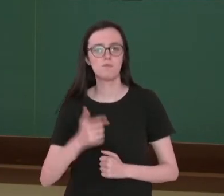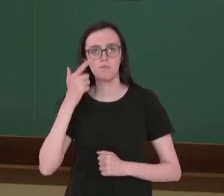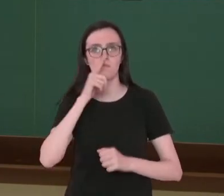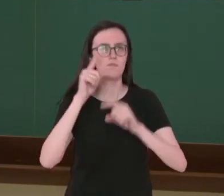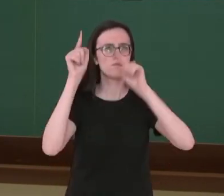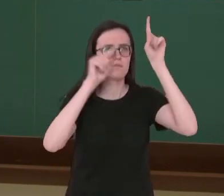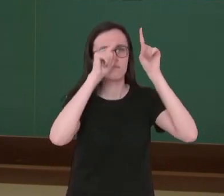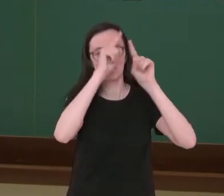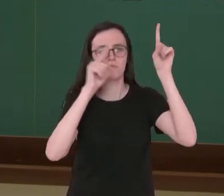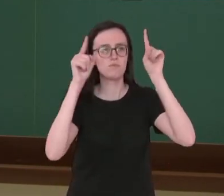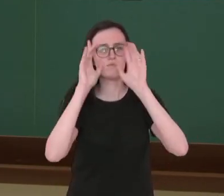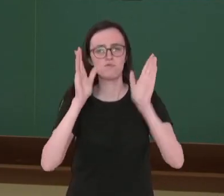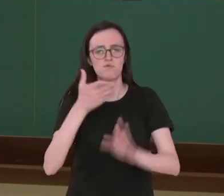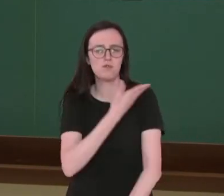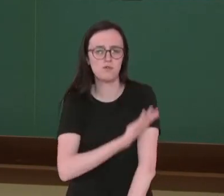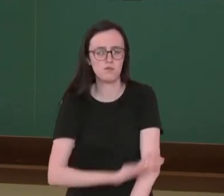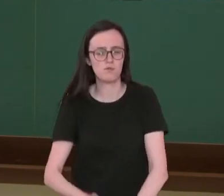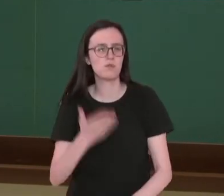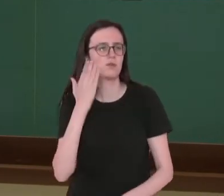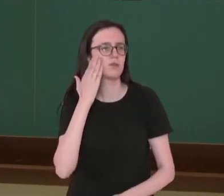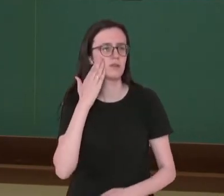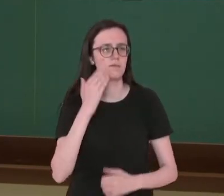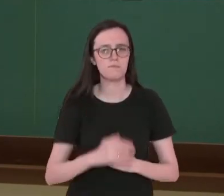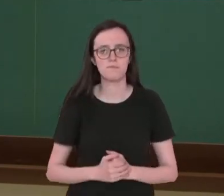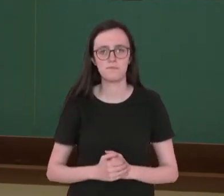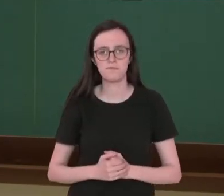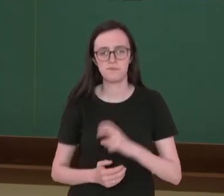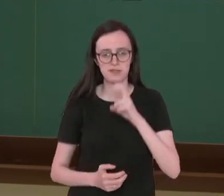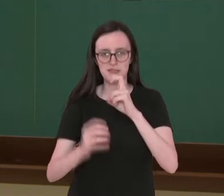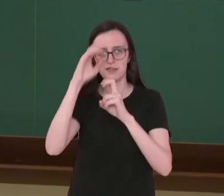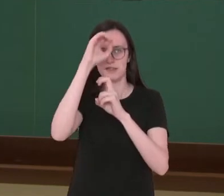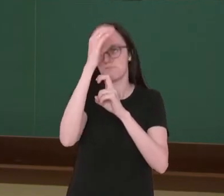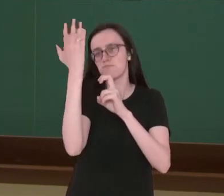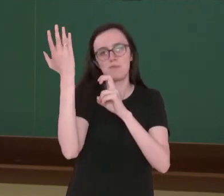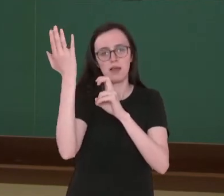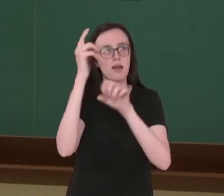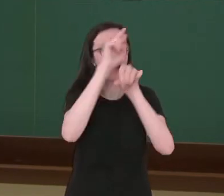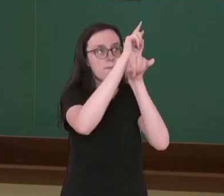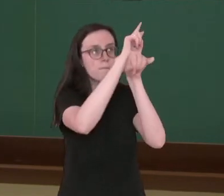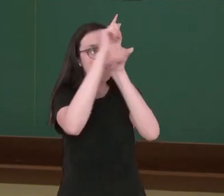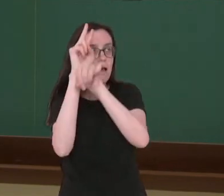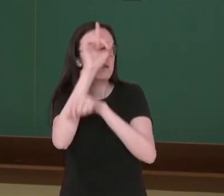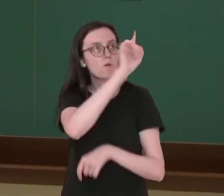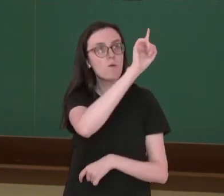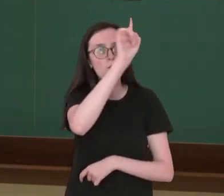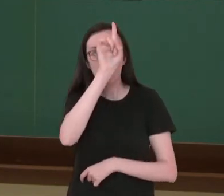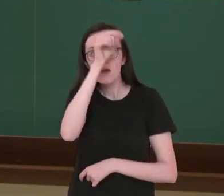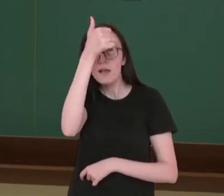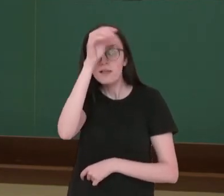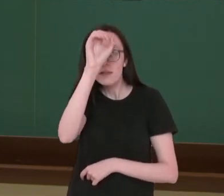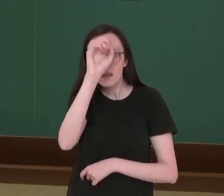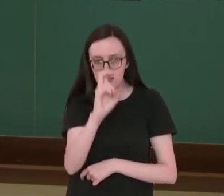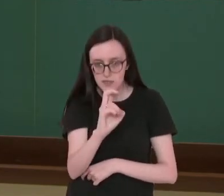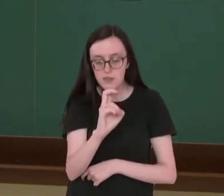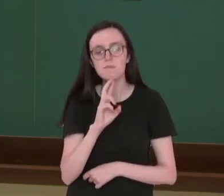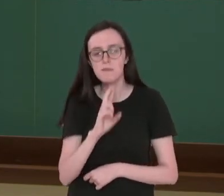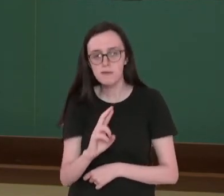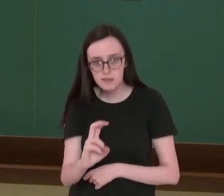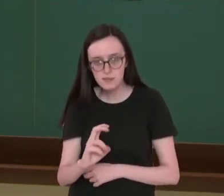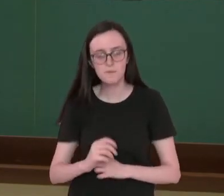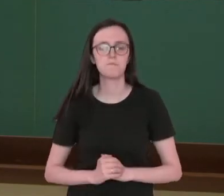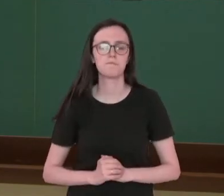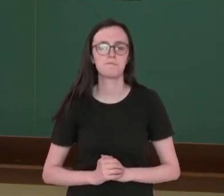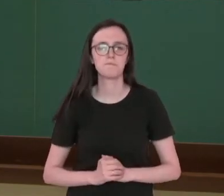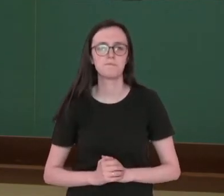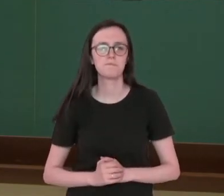aquelas operações tradicionais. O 5 aqui para 0 não dá, empresto 1, vai ficar 10 para 5, 5.